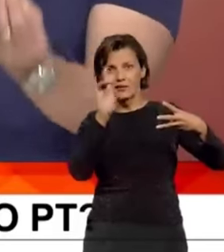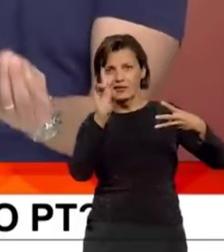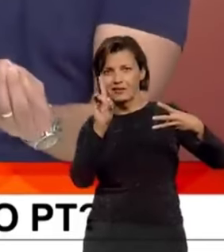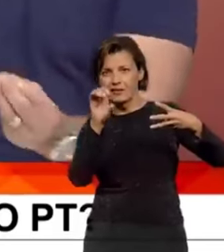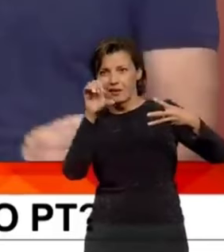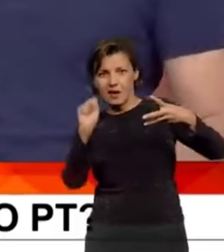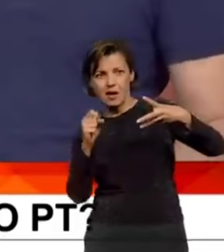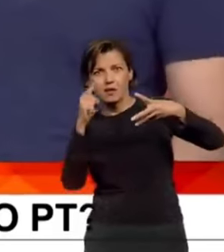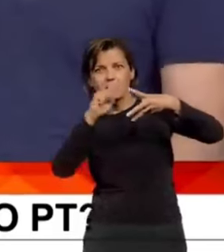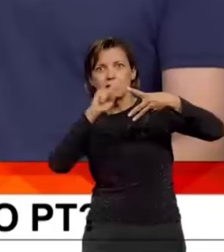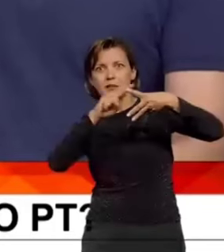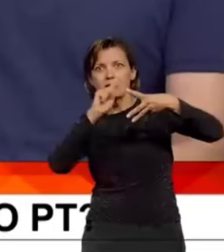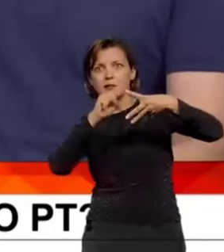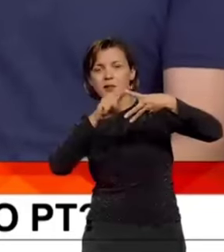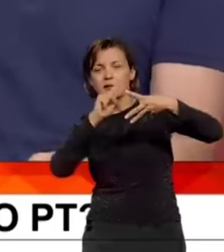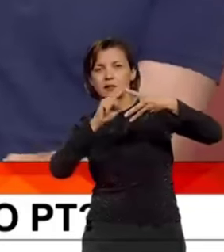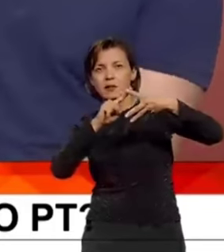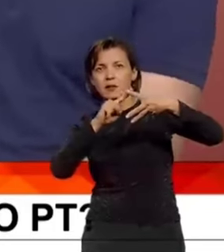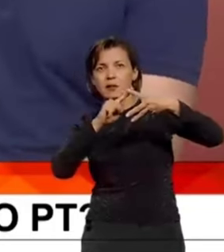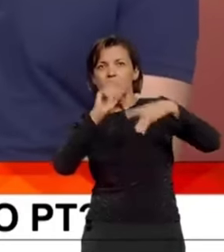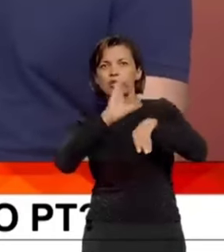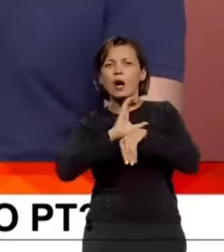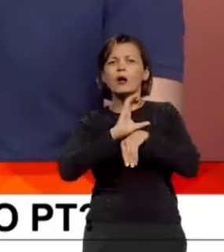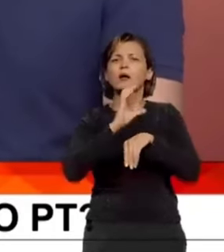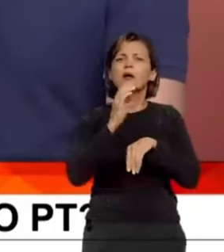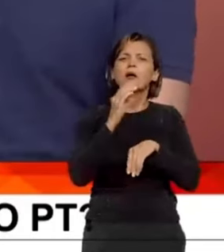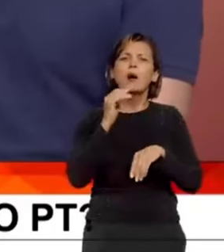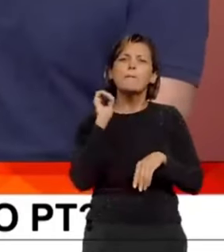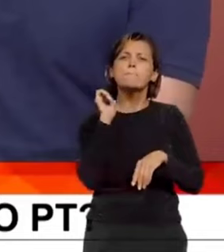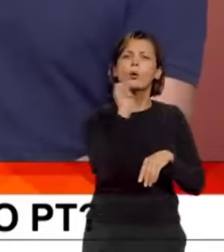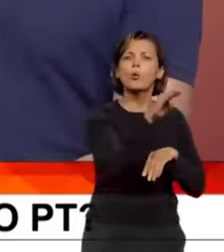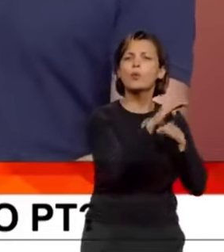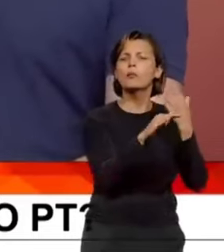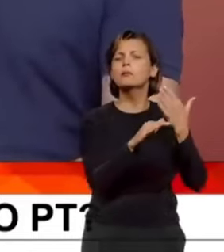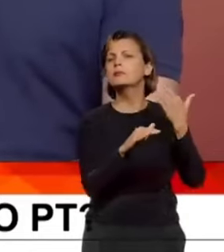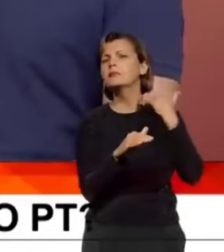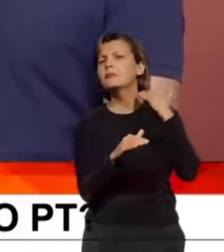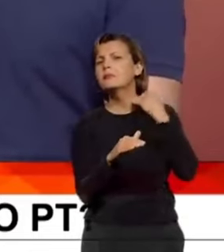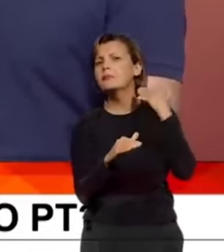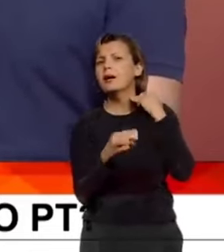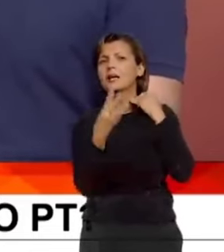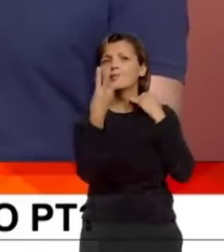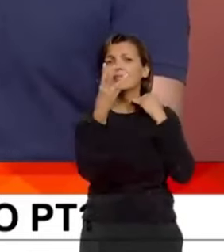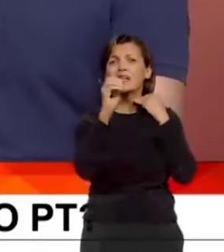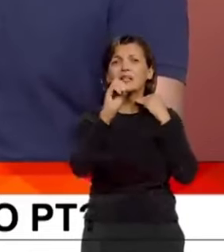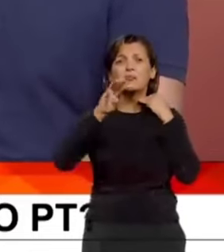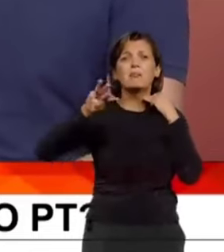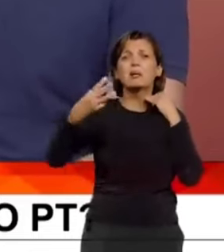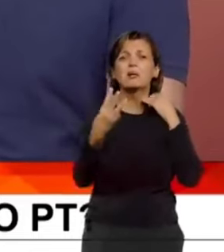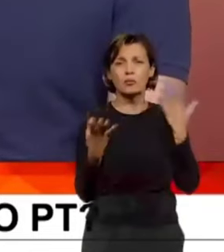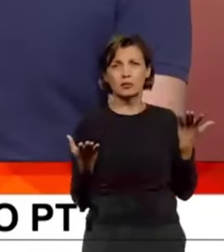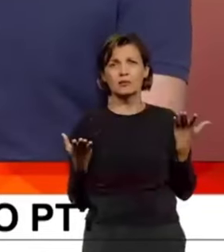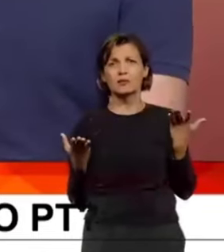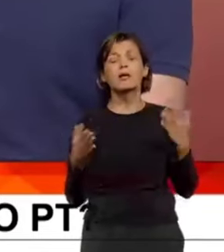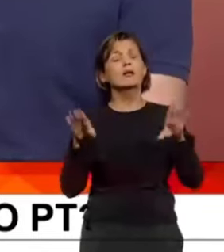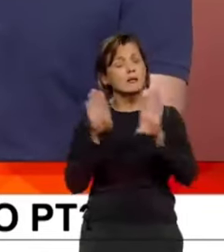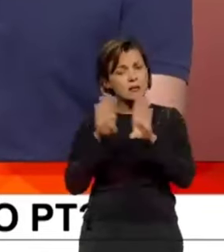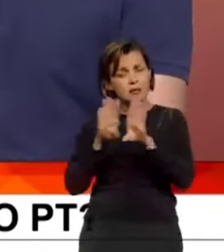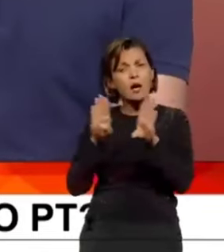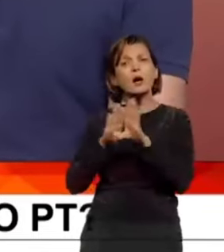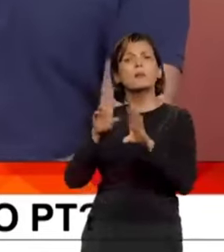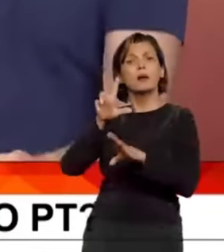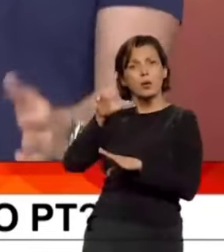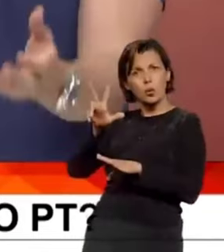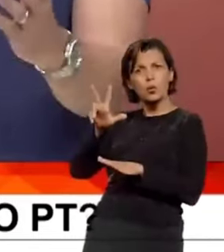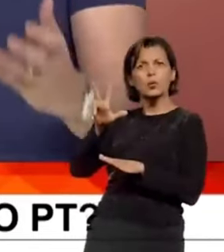falou com a boca dele que fez uma conta para Dilma de 300 milhões reais fez uma conta para o Lula de 300 milhões de reais a minha pergunta